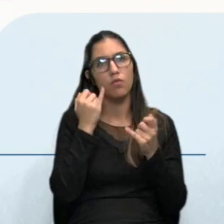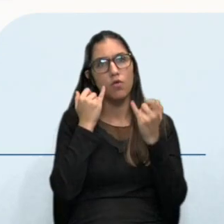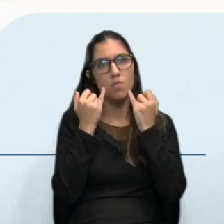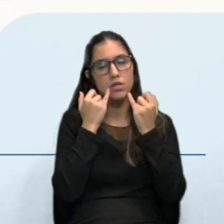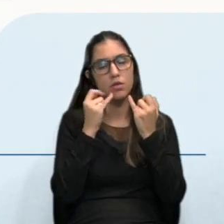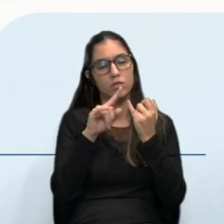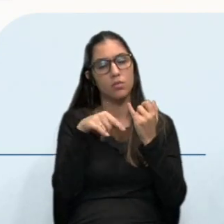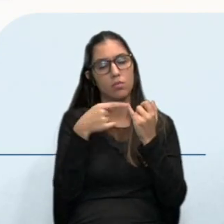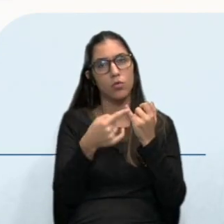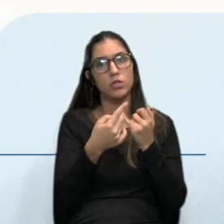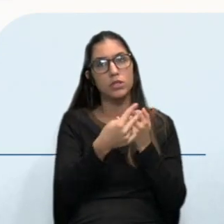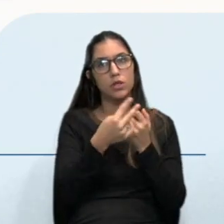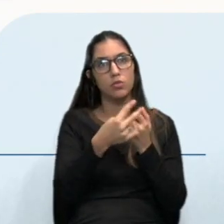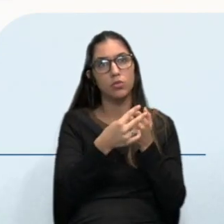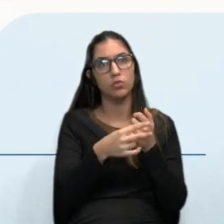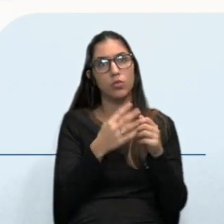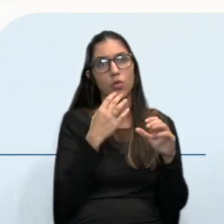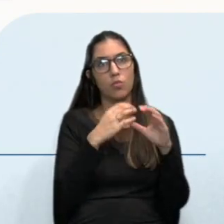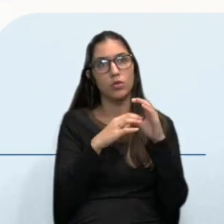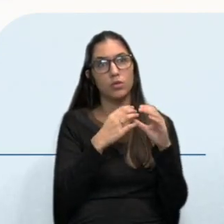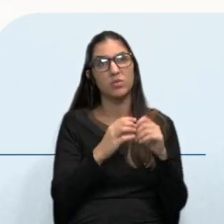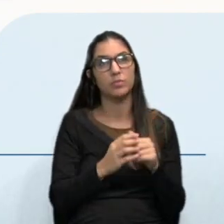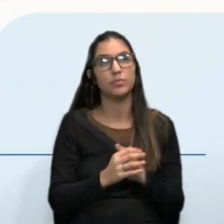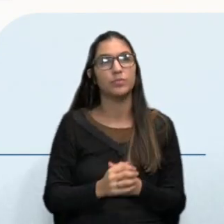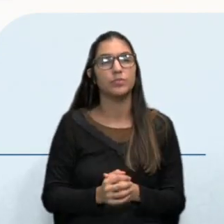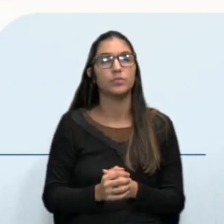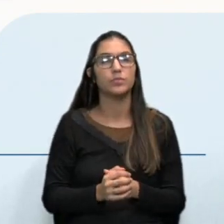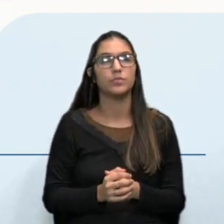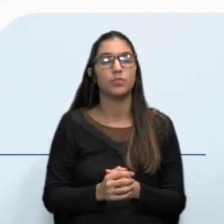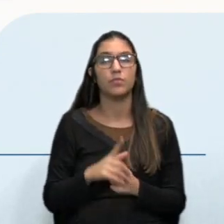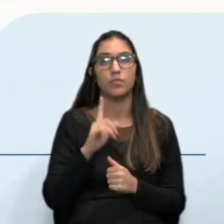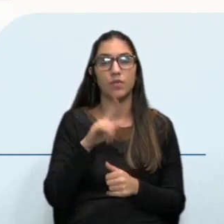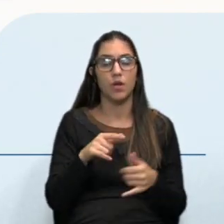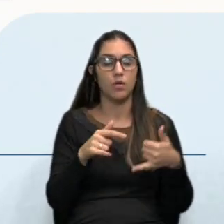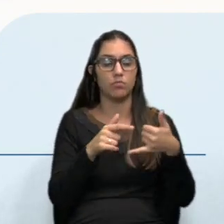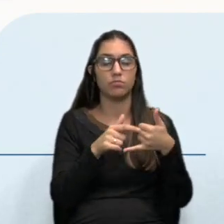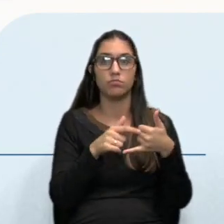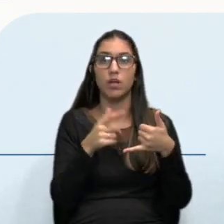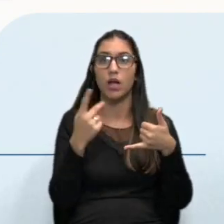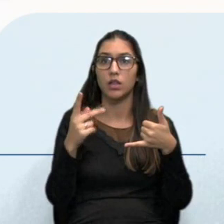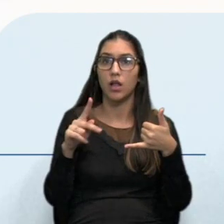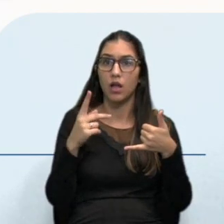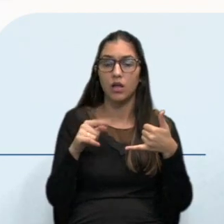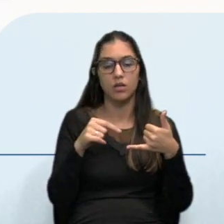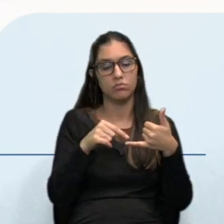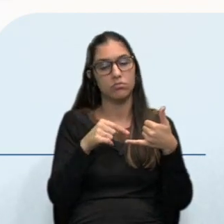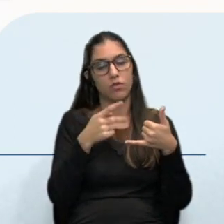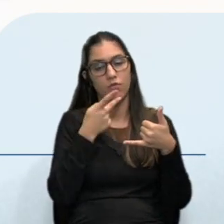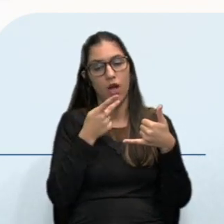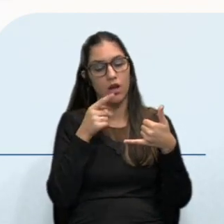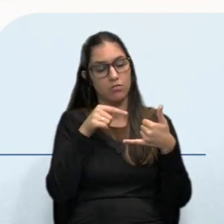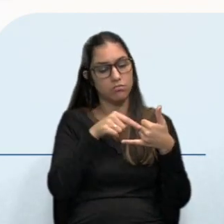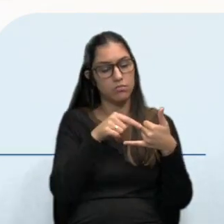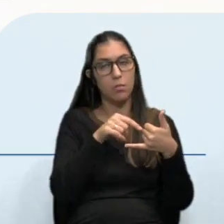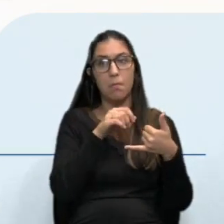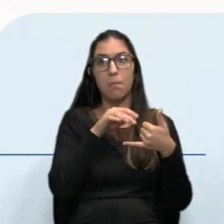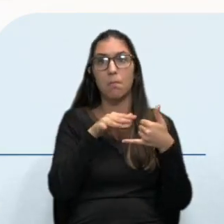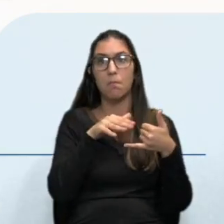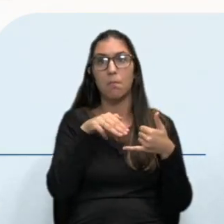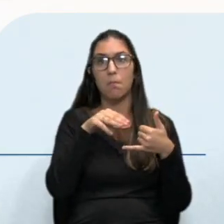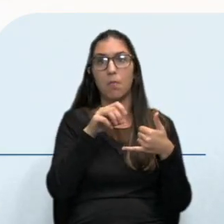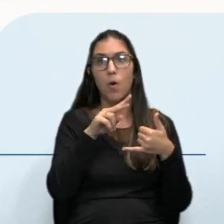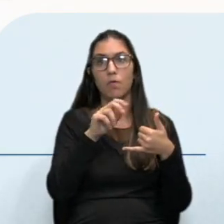Depois, o segundo passo dessa comunicação celular é o telefone do Vinícius, ele é, então, a estação móvel,